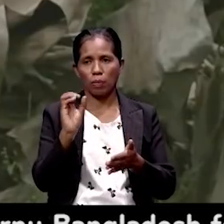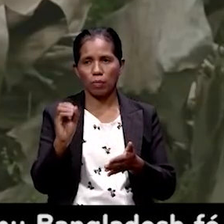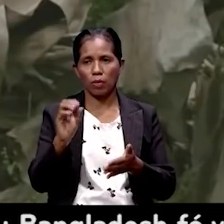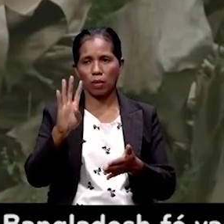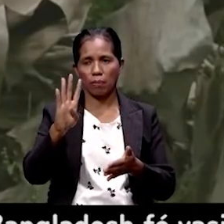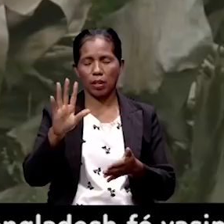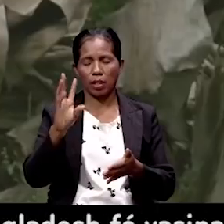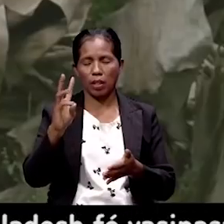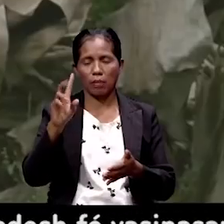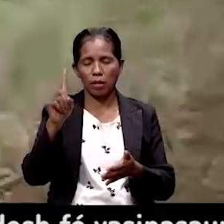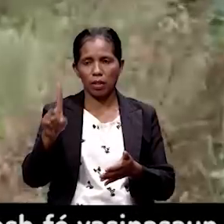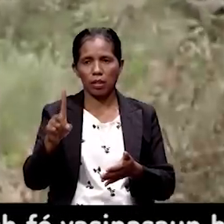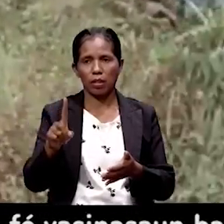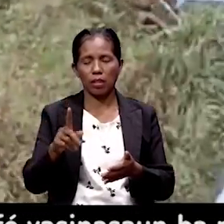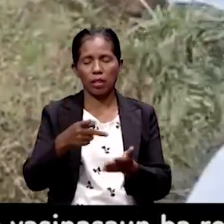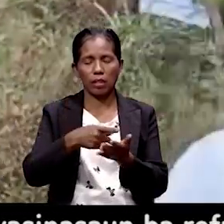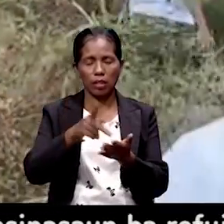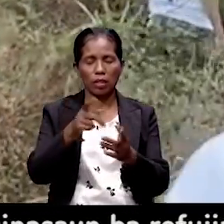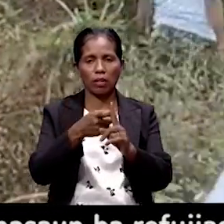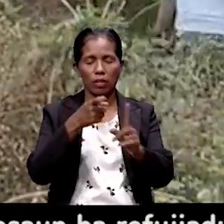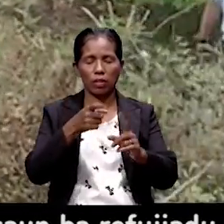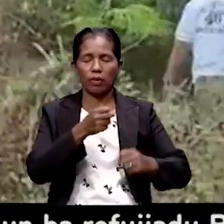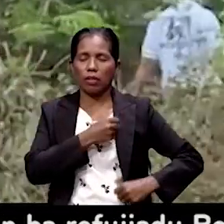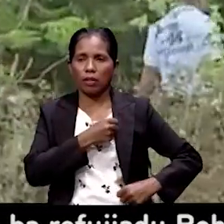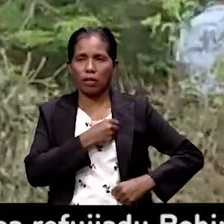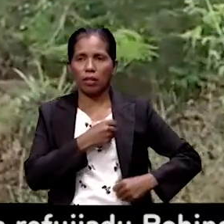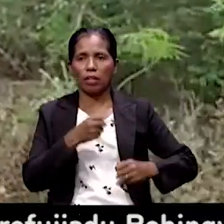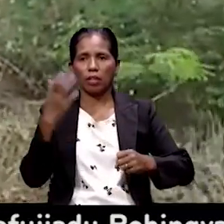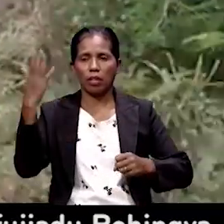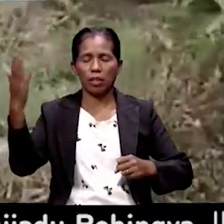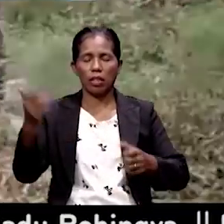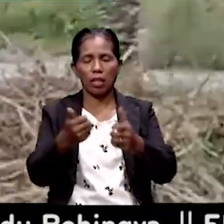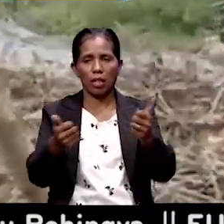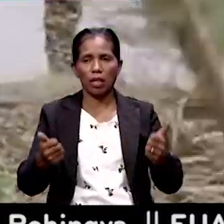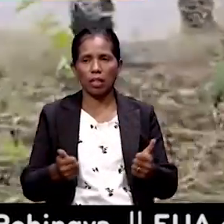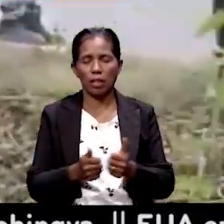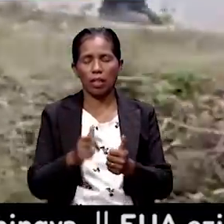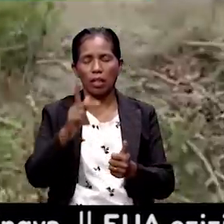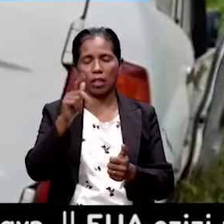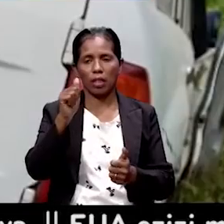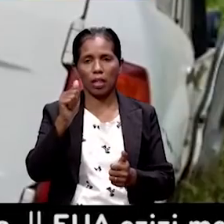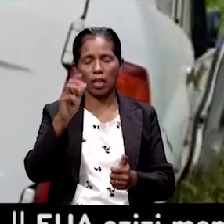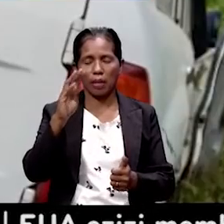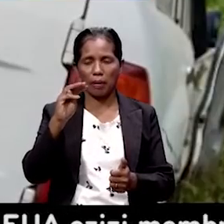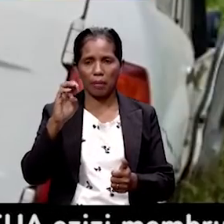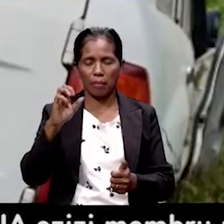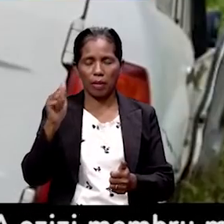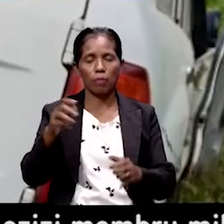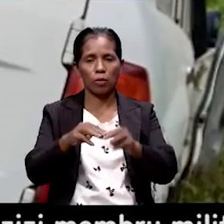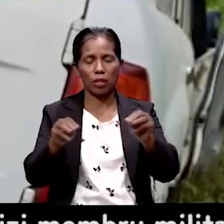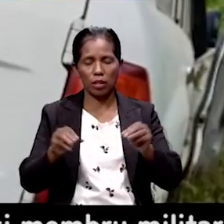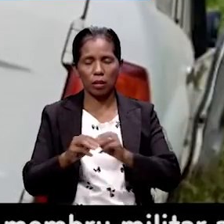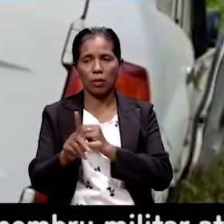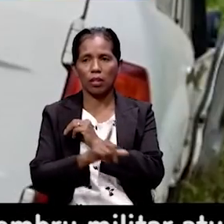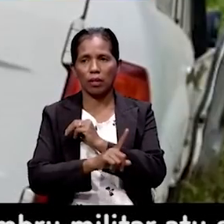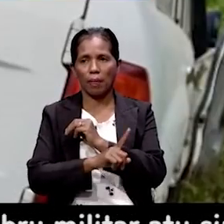20461 nebe mak aluga husi FFD Teli hetan acidente tráfego ia aldeia Karkema suku Darulete munisipu Likisan.